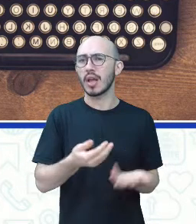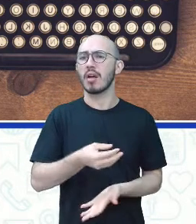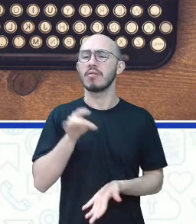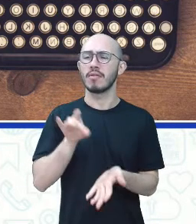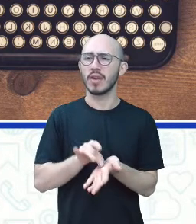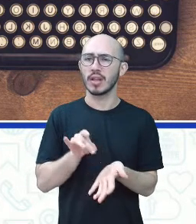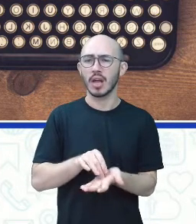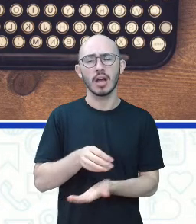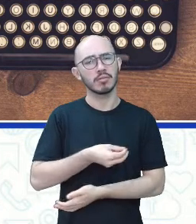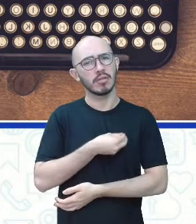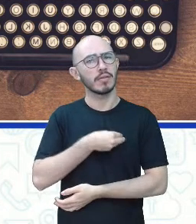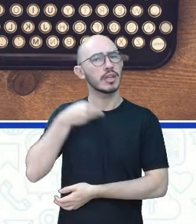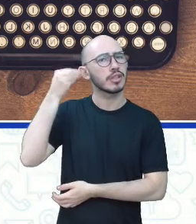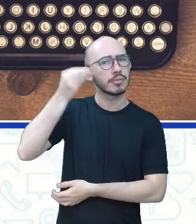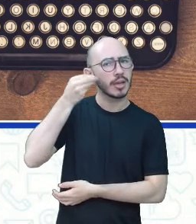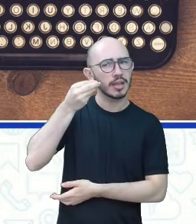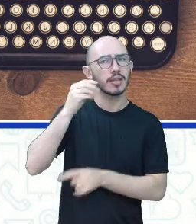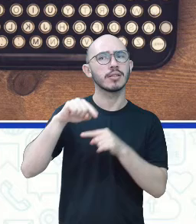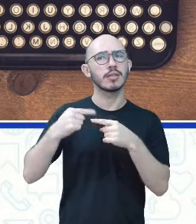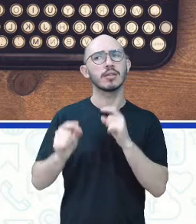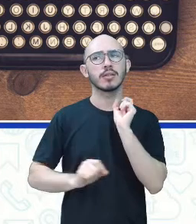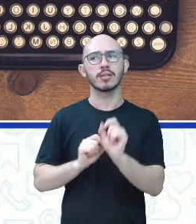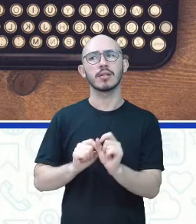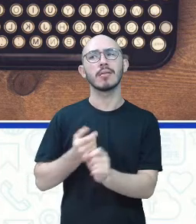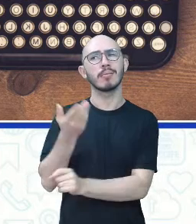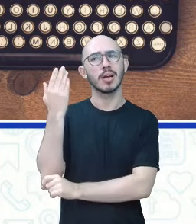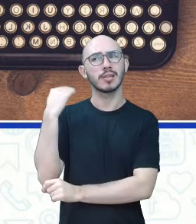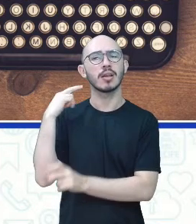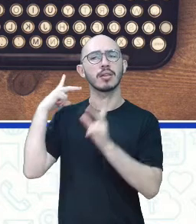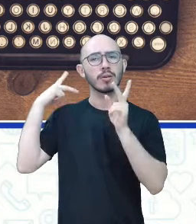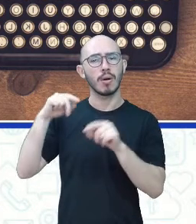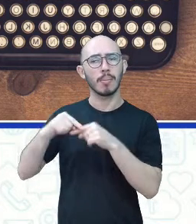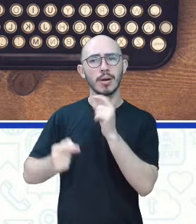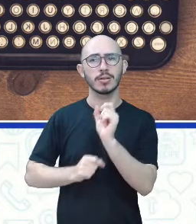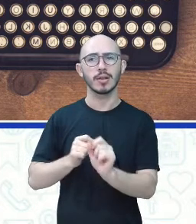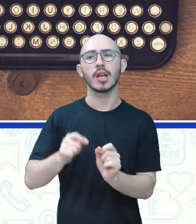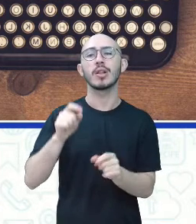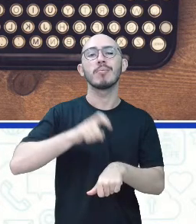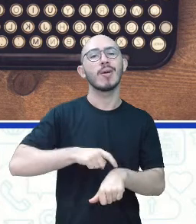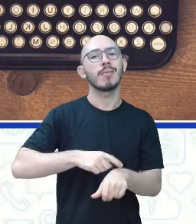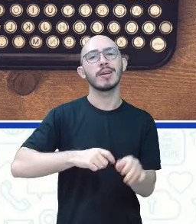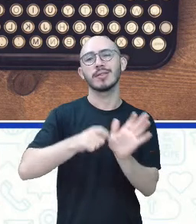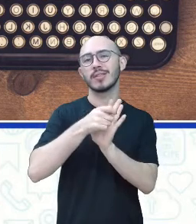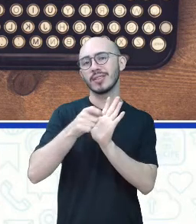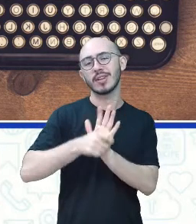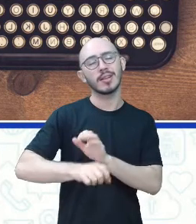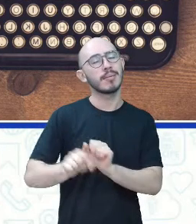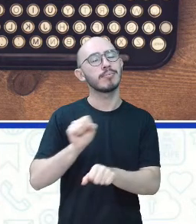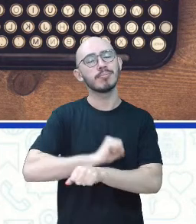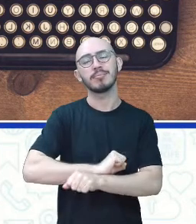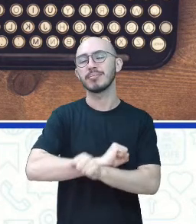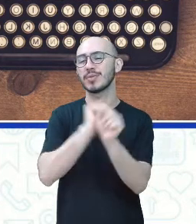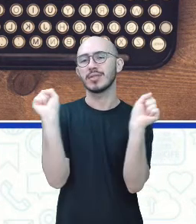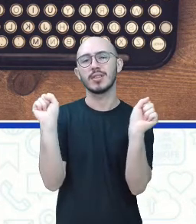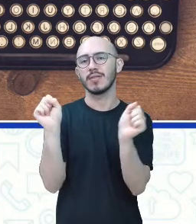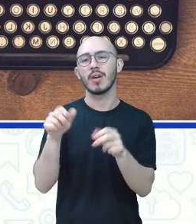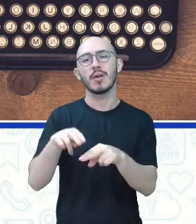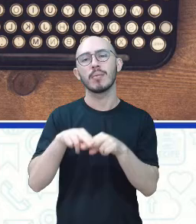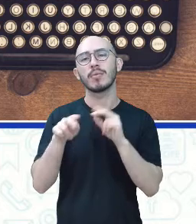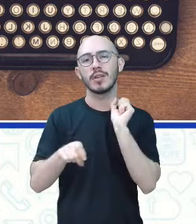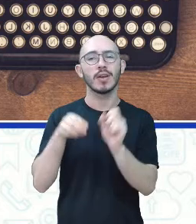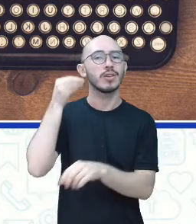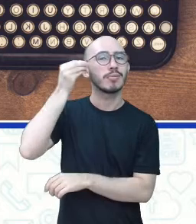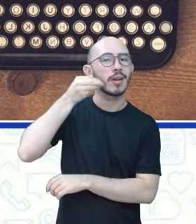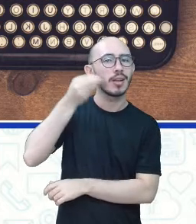Queira representar a realidade como ela foi, no momento da escritura isso já não é mais possível, porque as